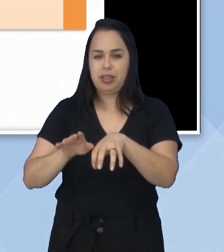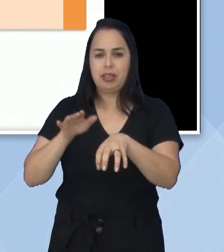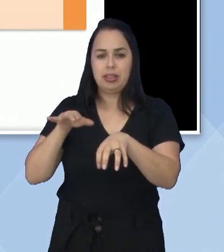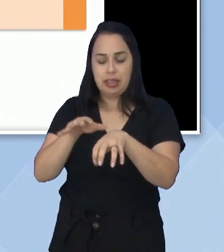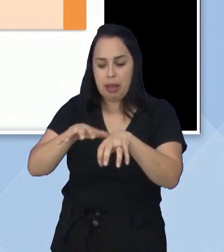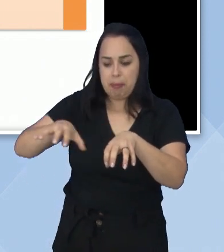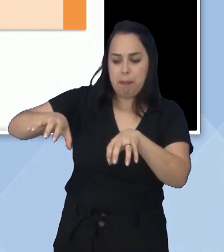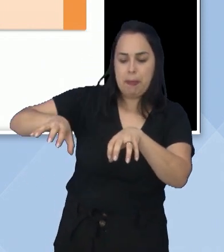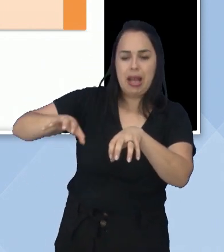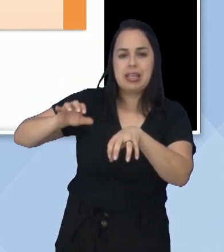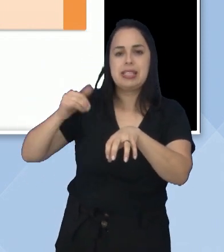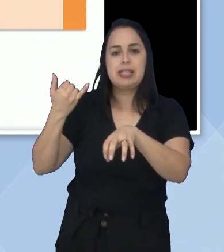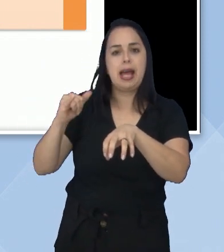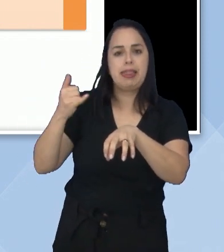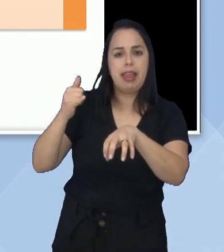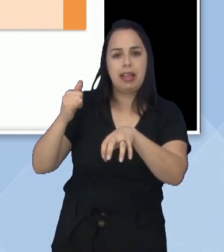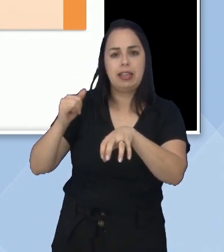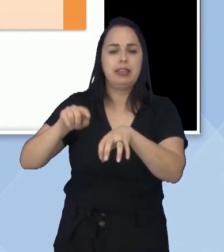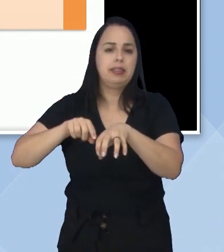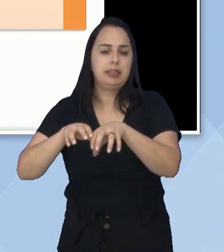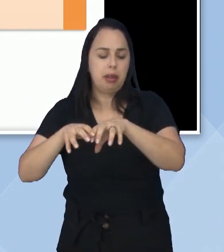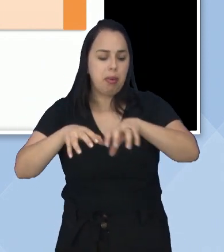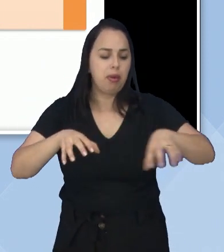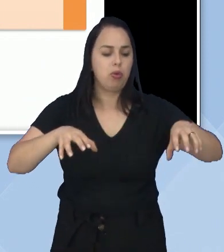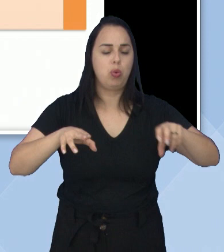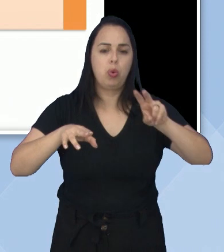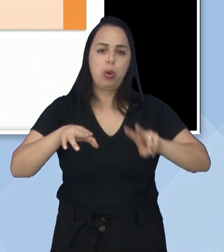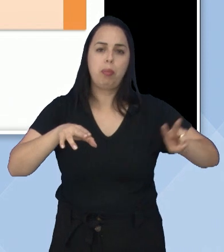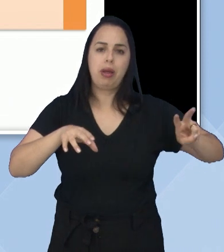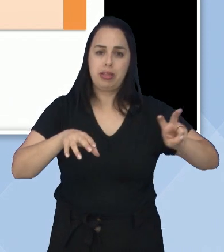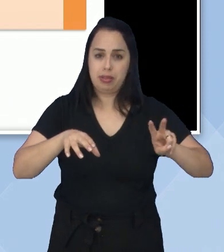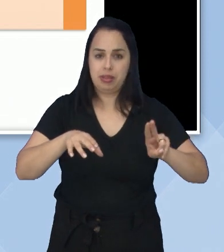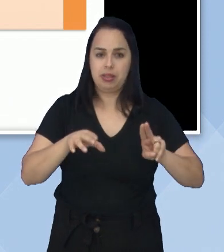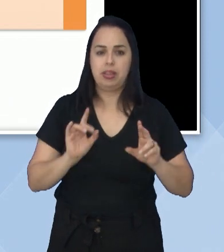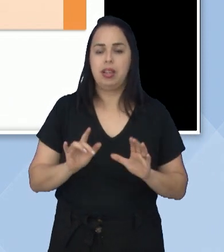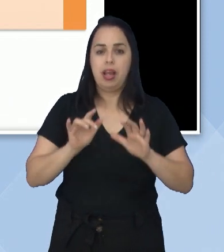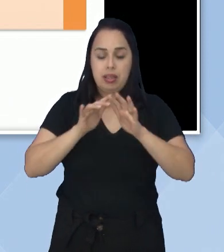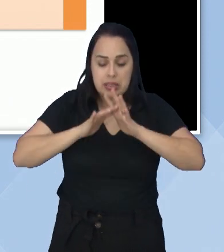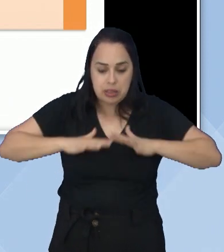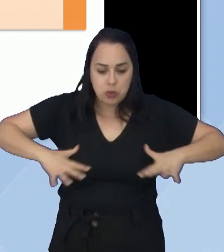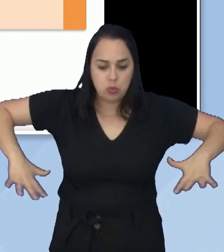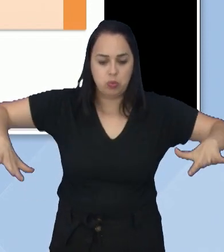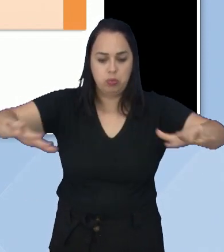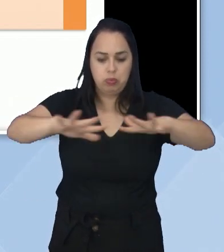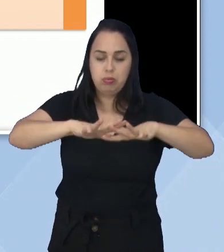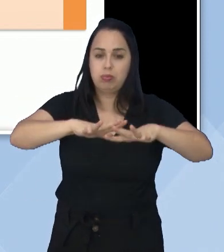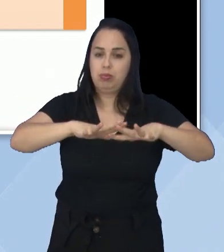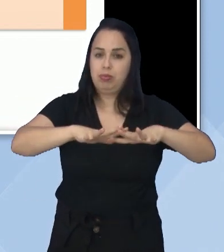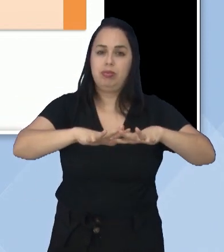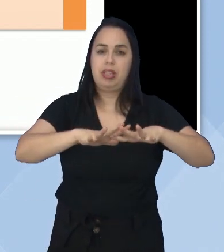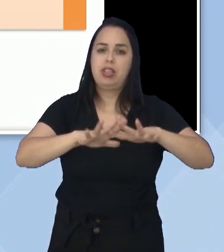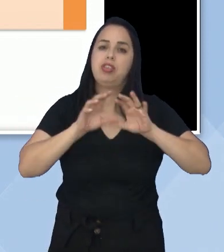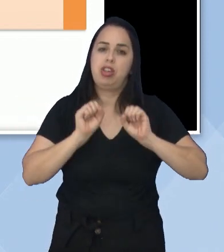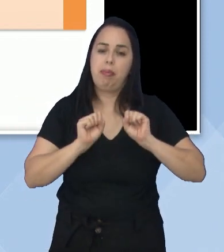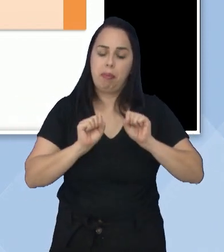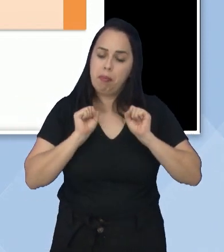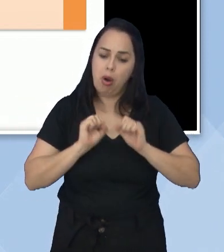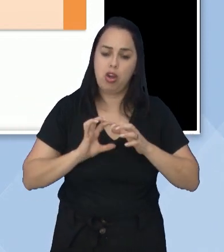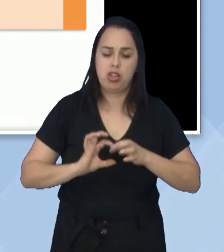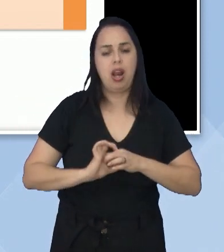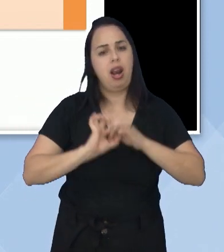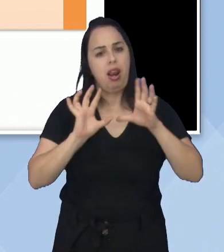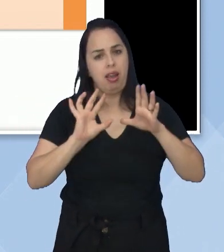Santana lá Alto Santana região dor Urbanova então nós estamos dizendo o seguinte que nessa macrozona de consolidação a gente já está liberando